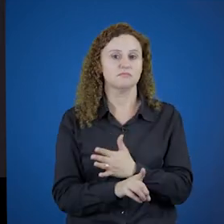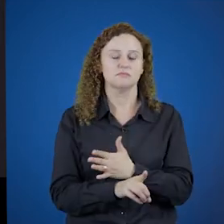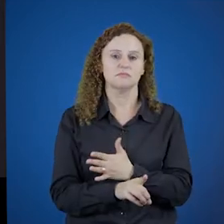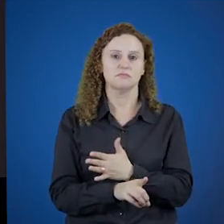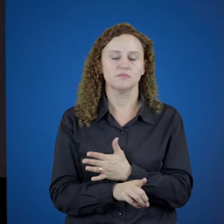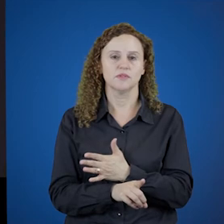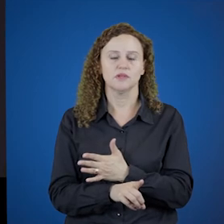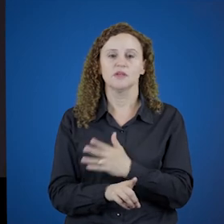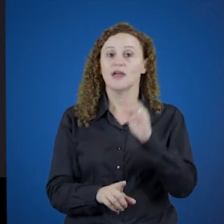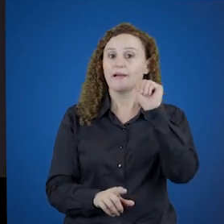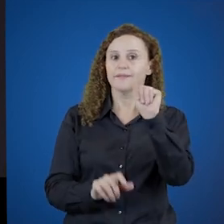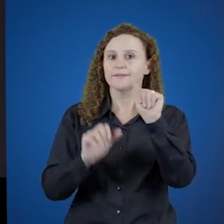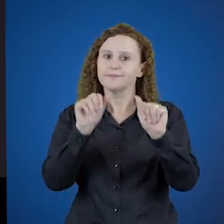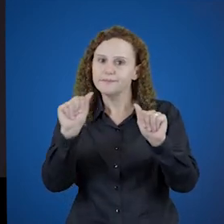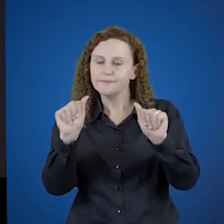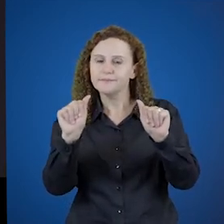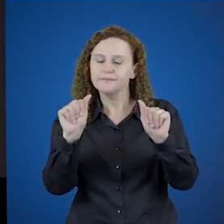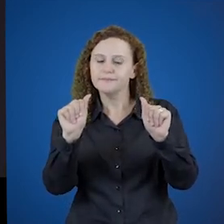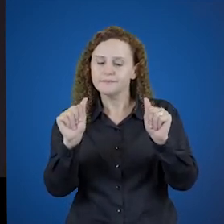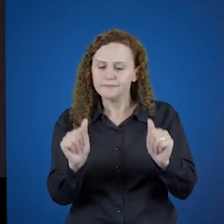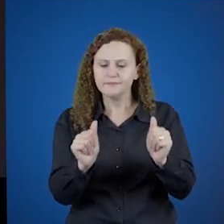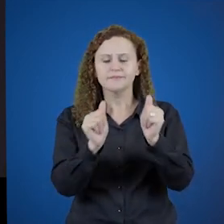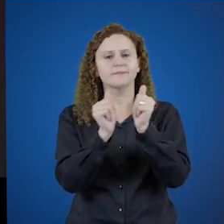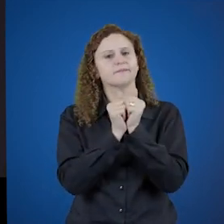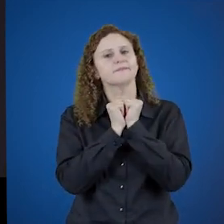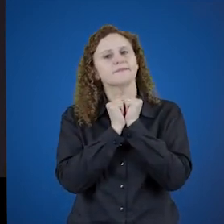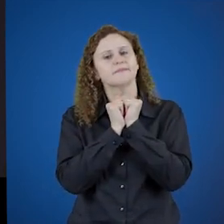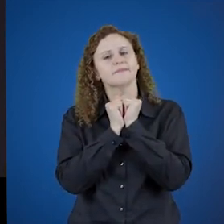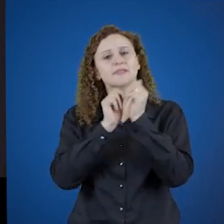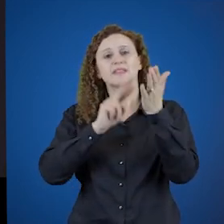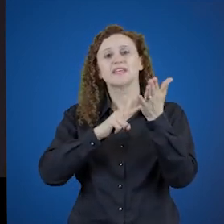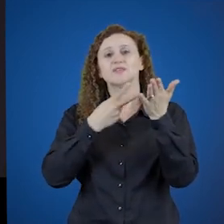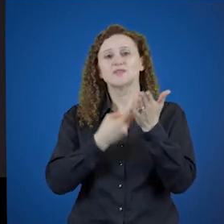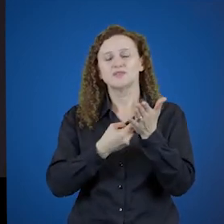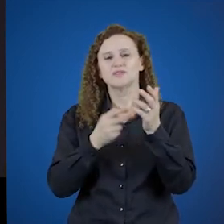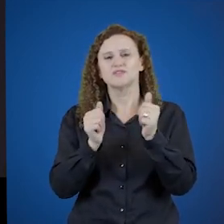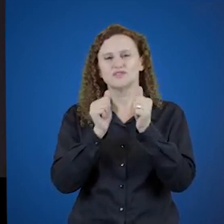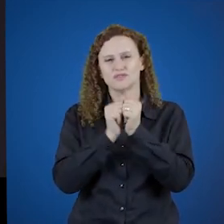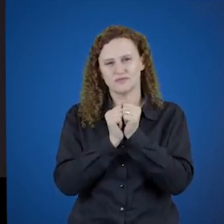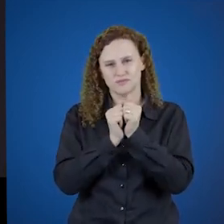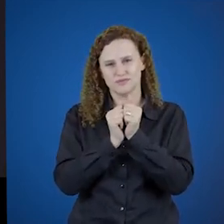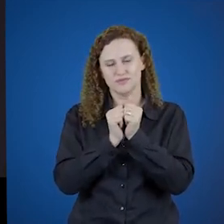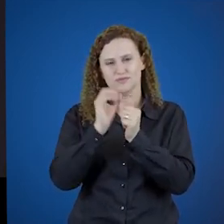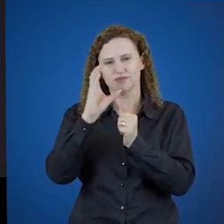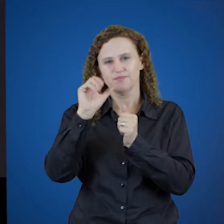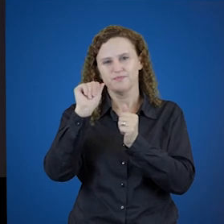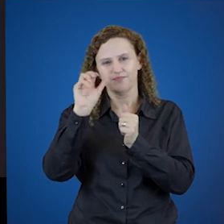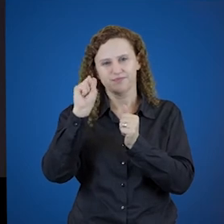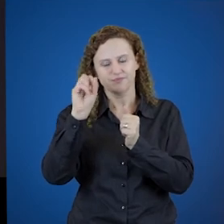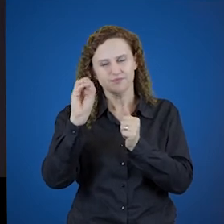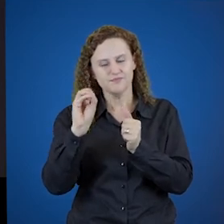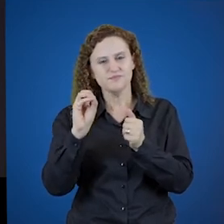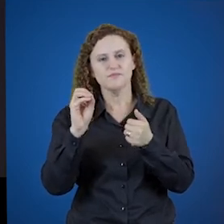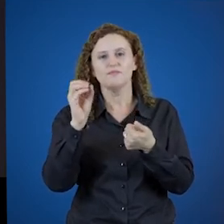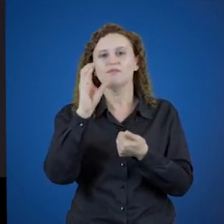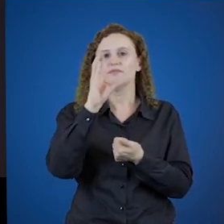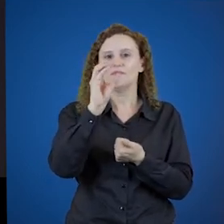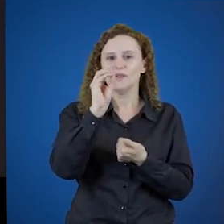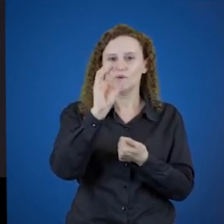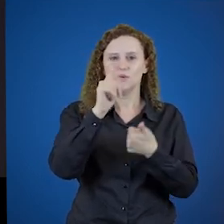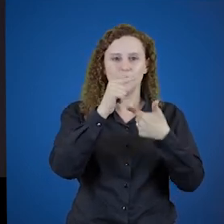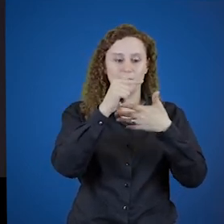pois bem então sim o adjunto adverbial de companhia traduz com o caso ablativo antecedido da